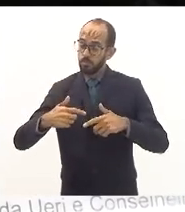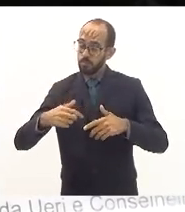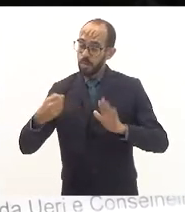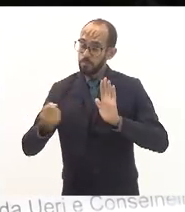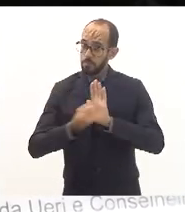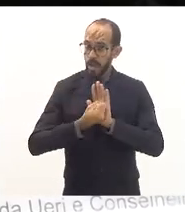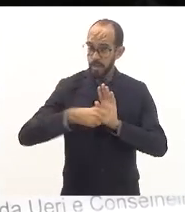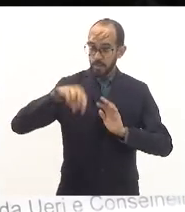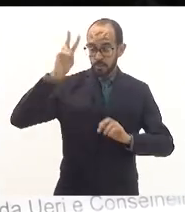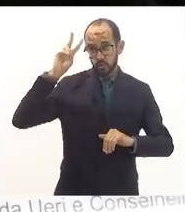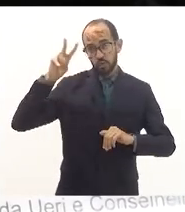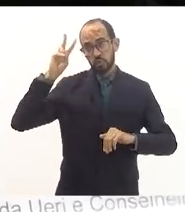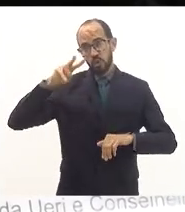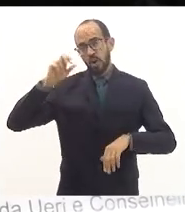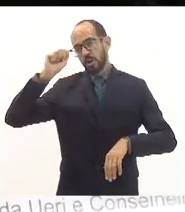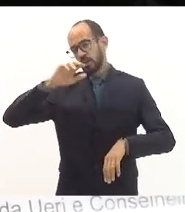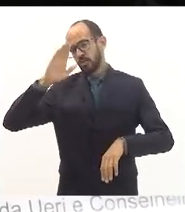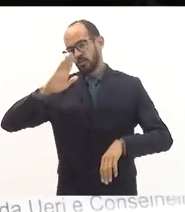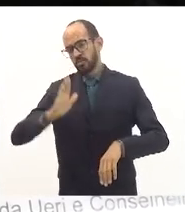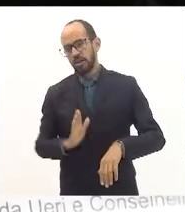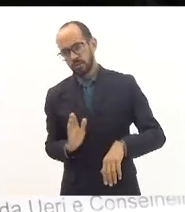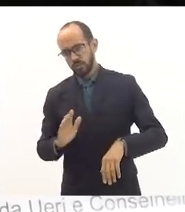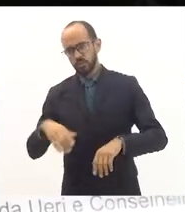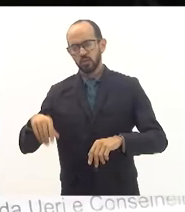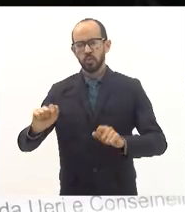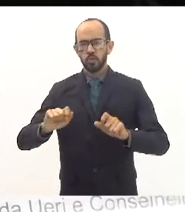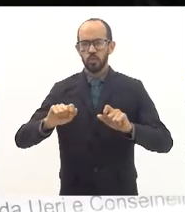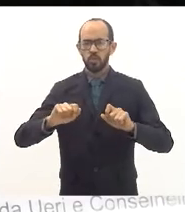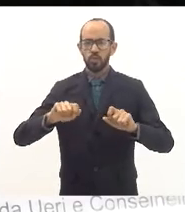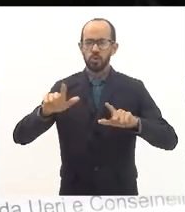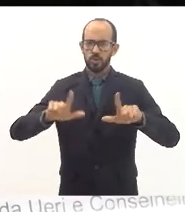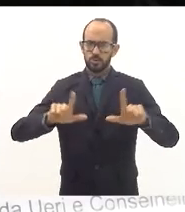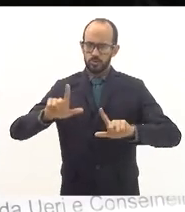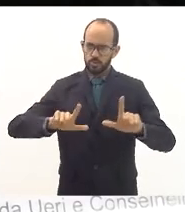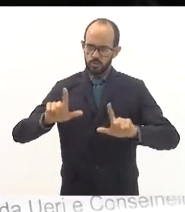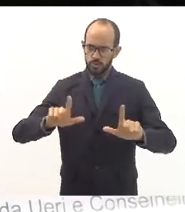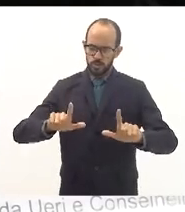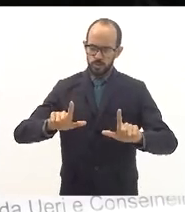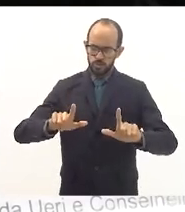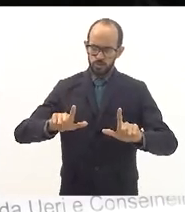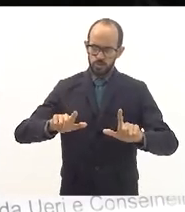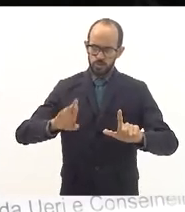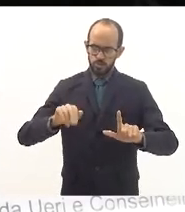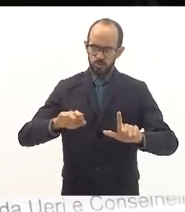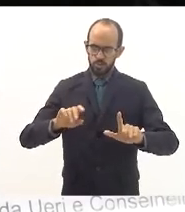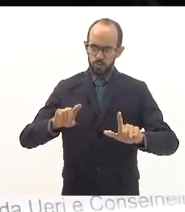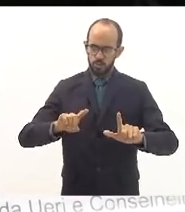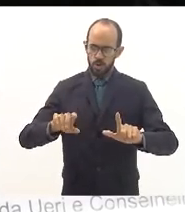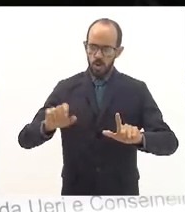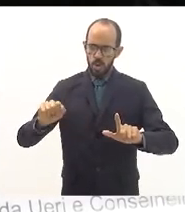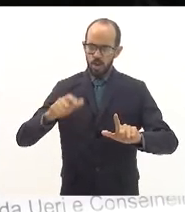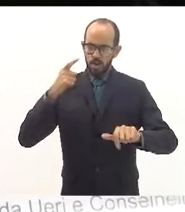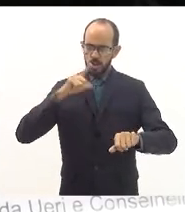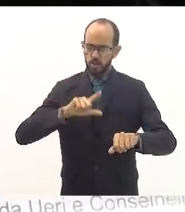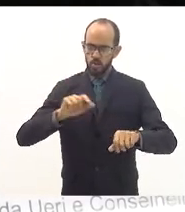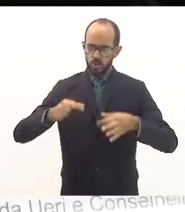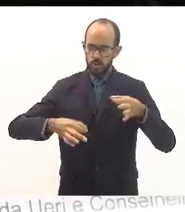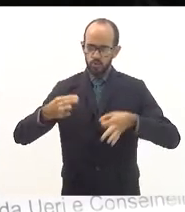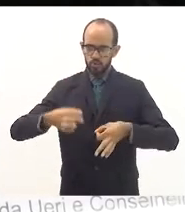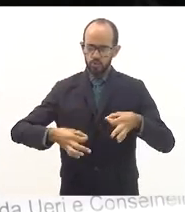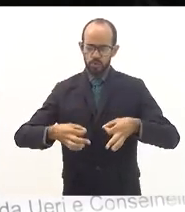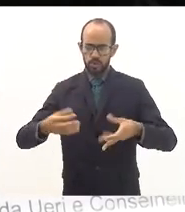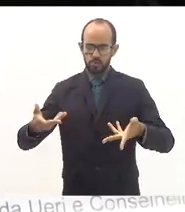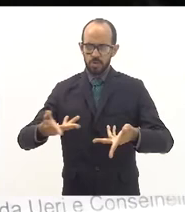para sempre a história da imprensa no Brasil. Brizola ganhou na justiça um